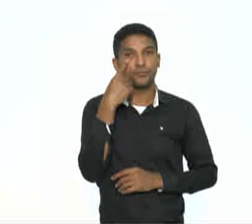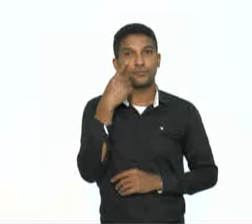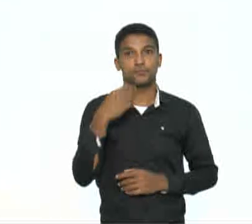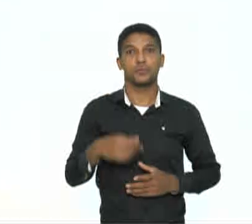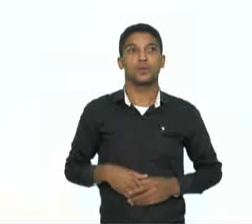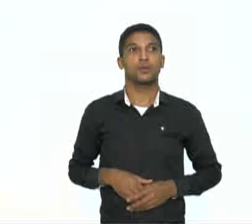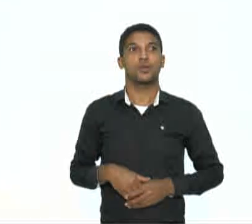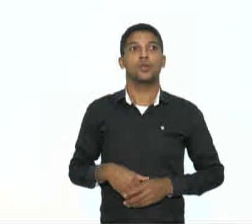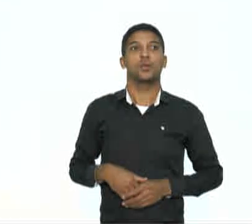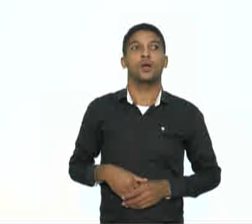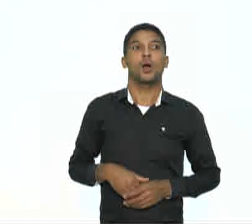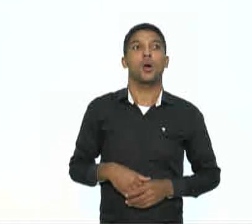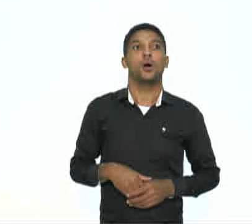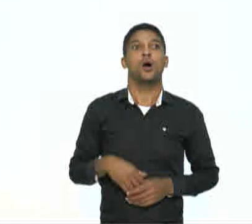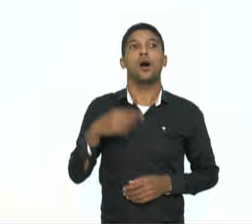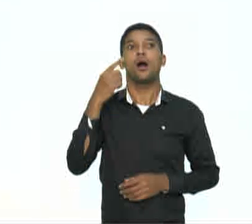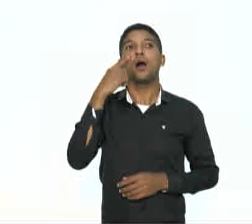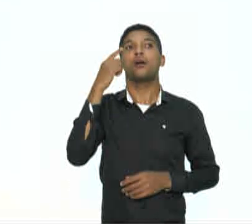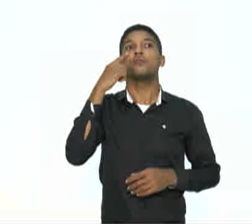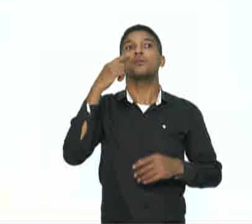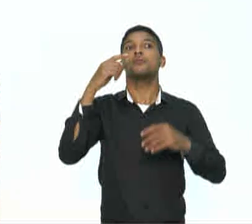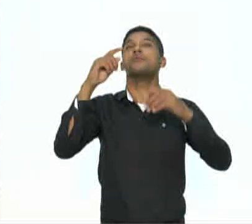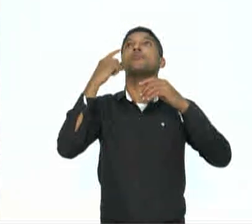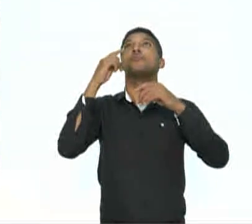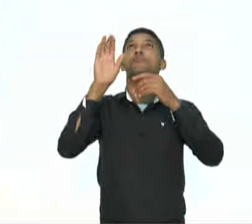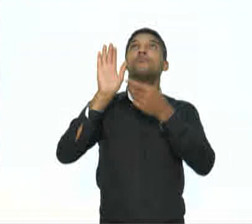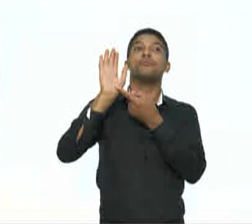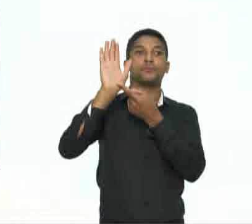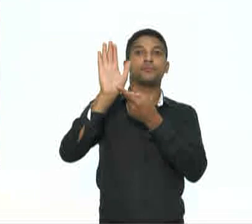em Paris, que a gente já mostrou ela hoje também.